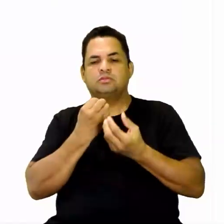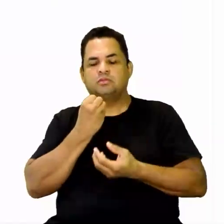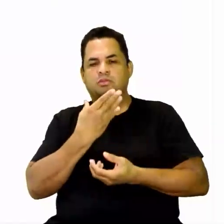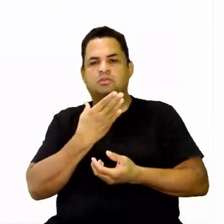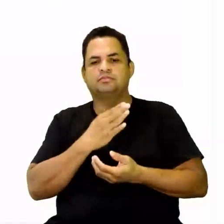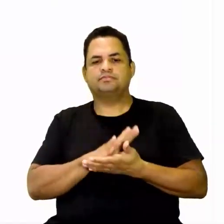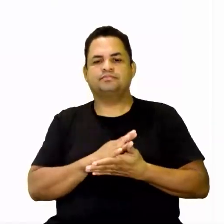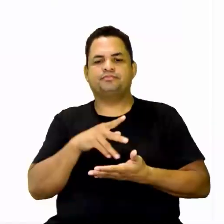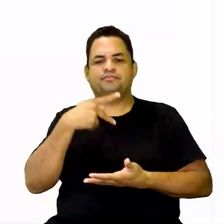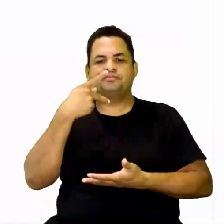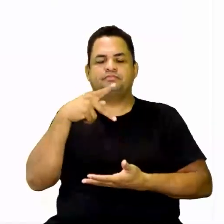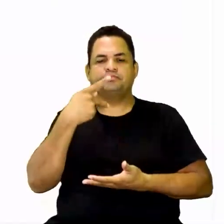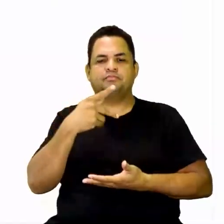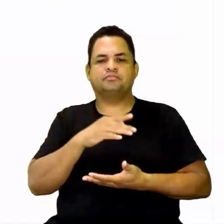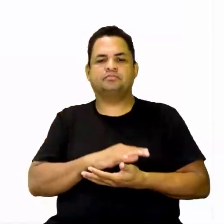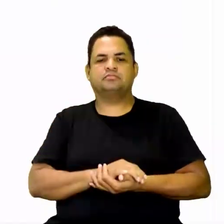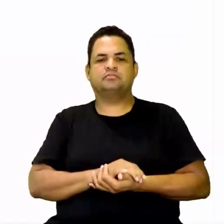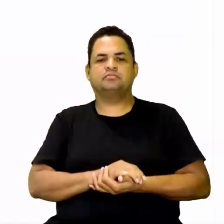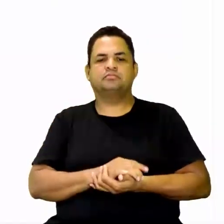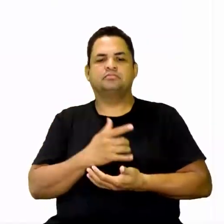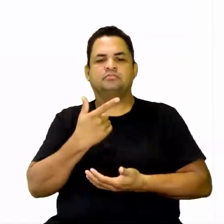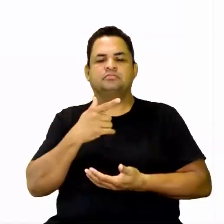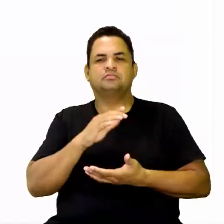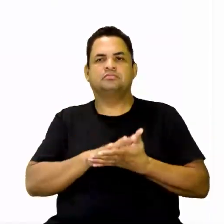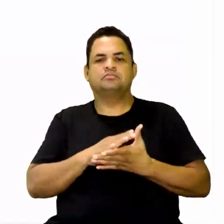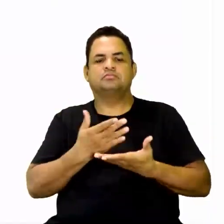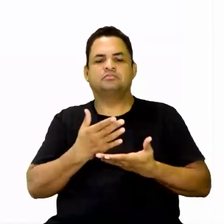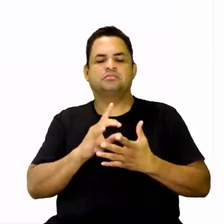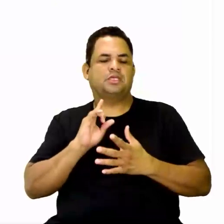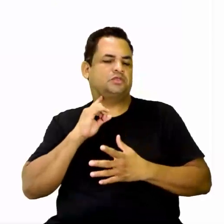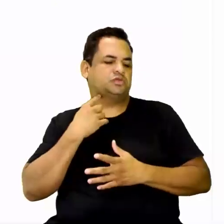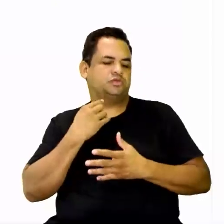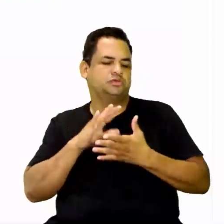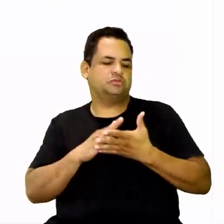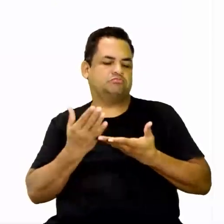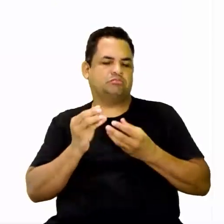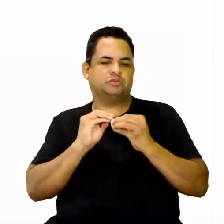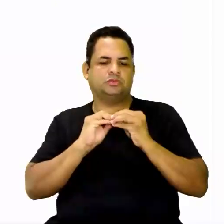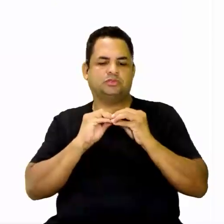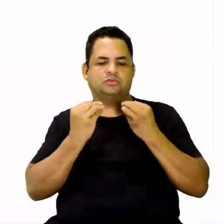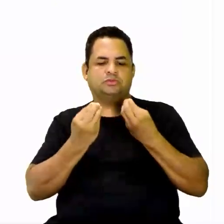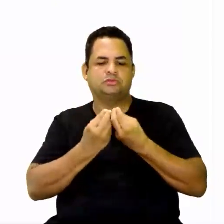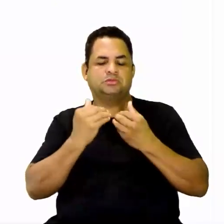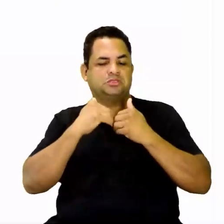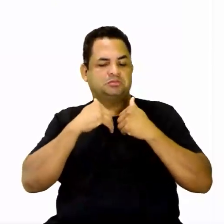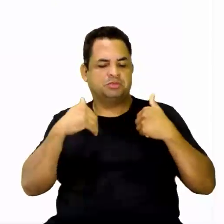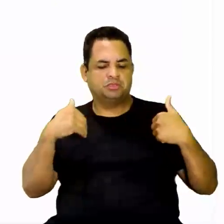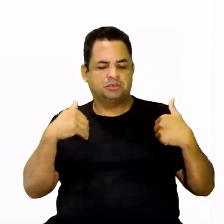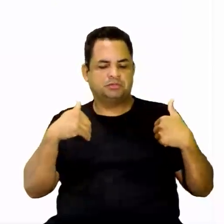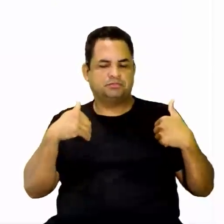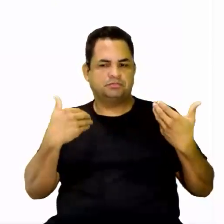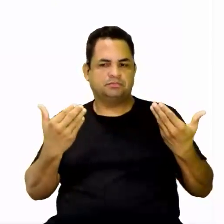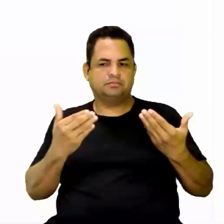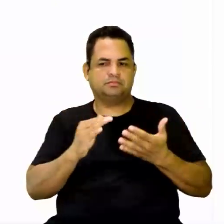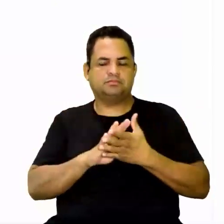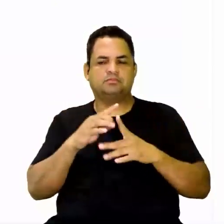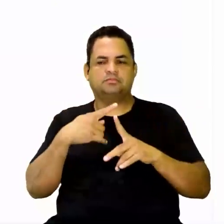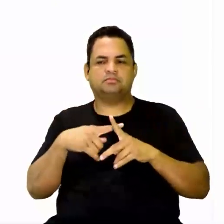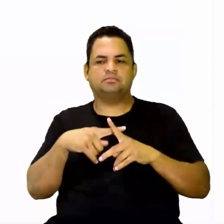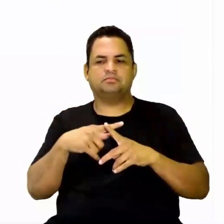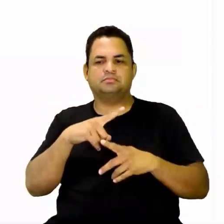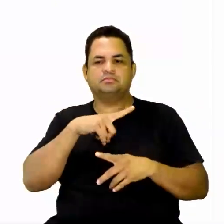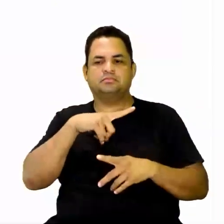que eu falei? Então, se não existe pureza, né, a substância não está isolada, é porque